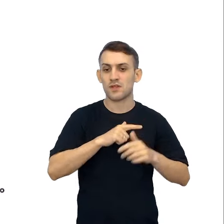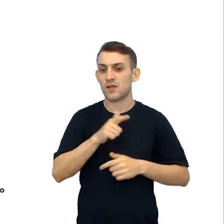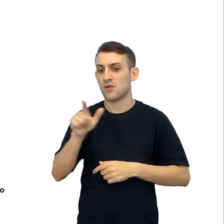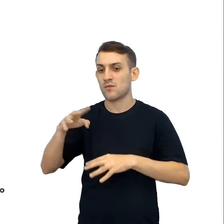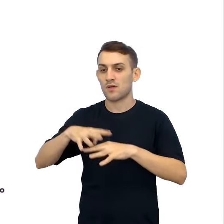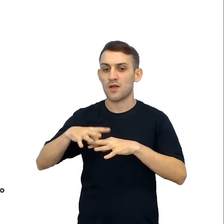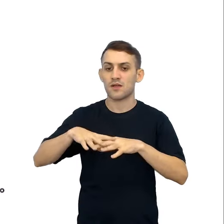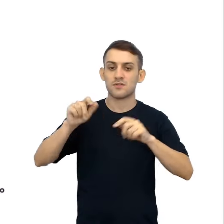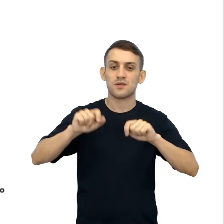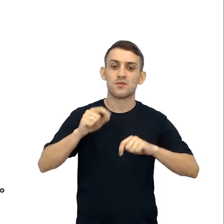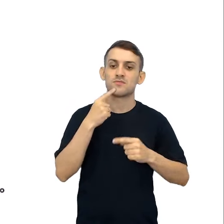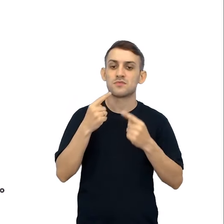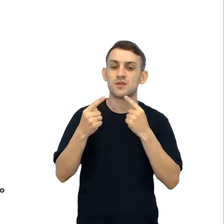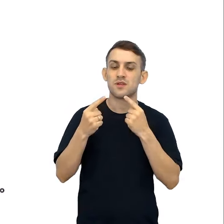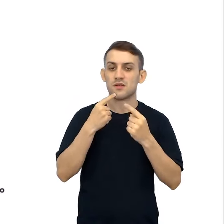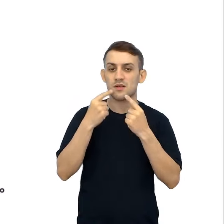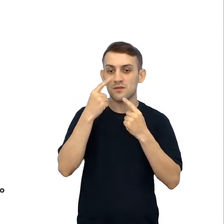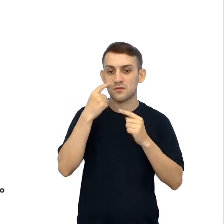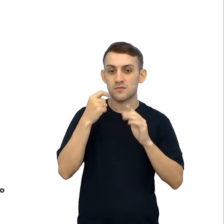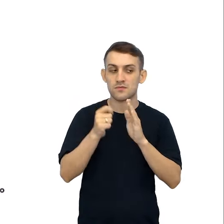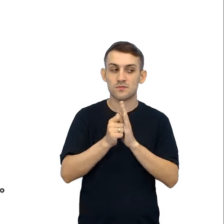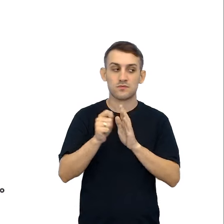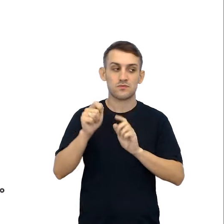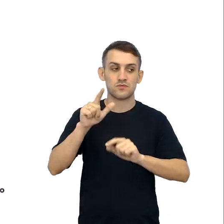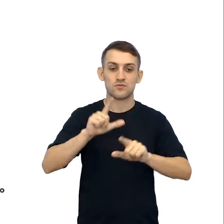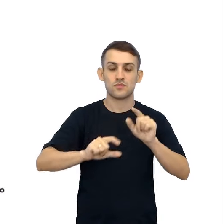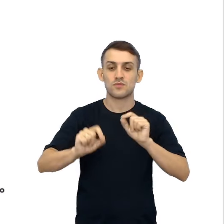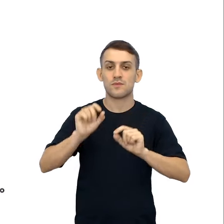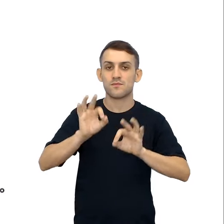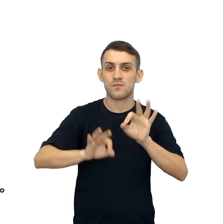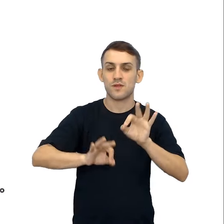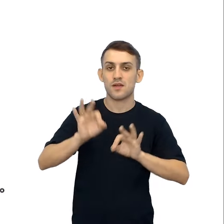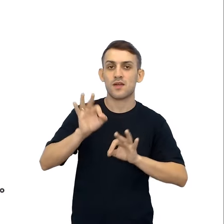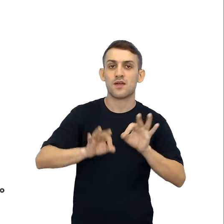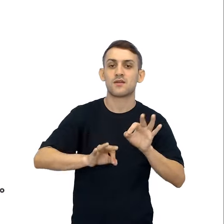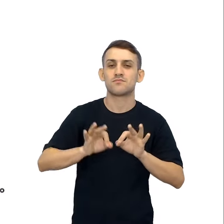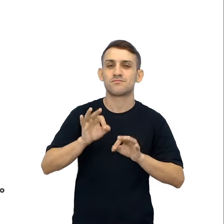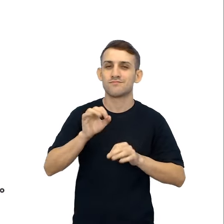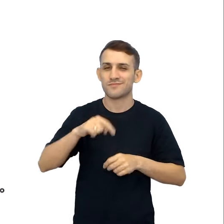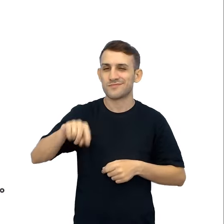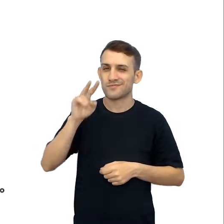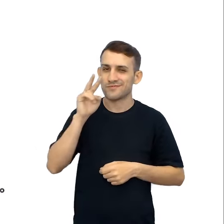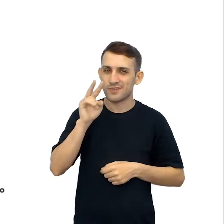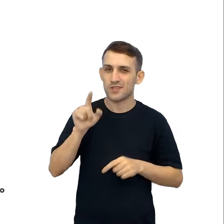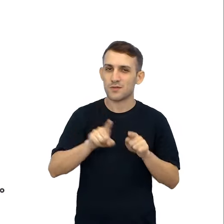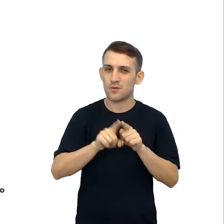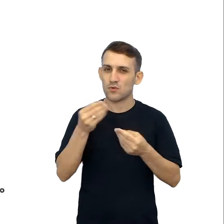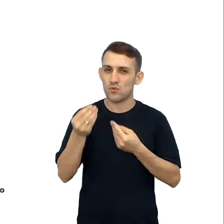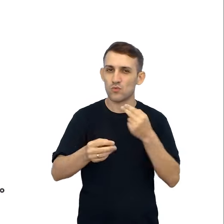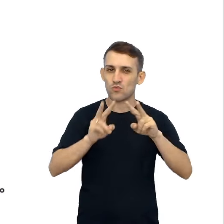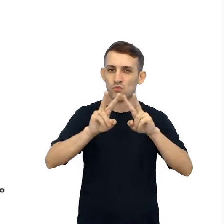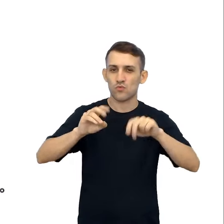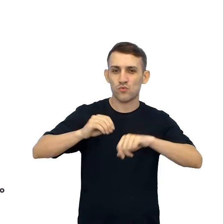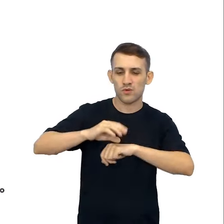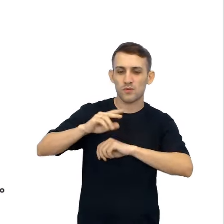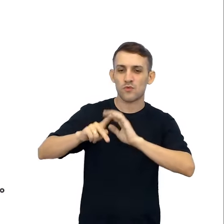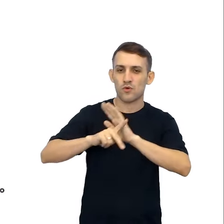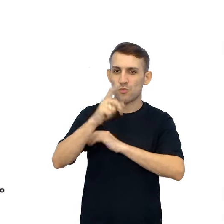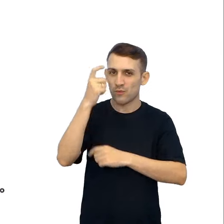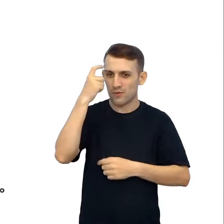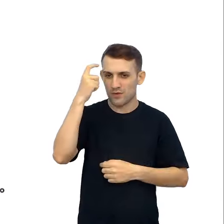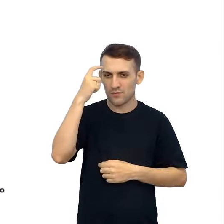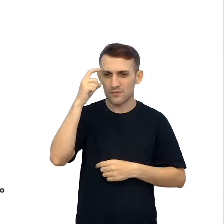que vai dialogar, foi escolhida aqui como planejar, olha só também a questão do conhecimento cognitivo aqui,